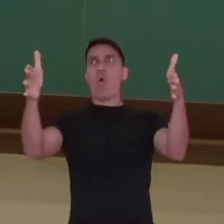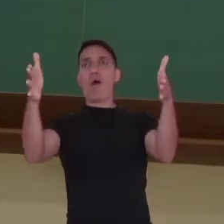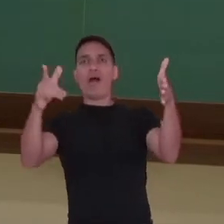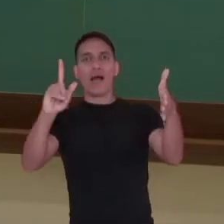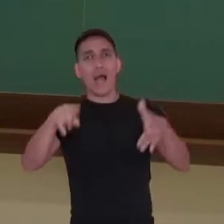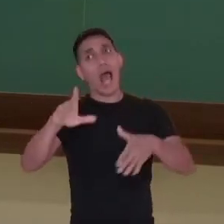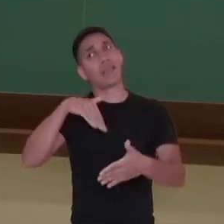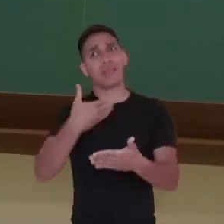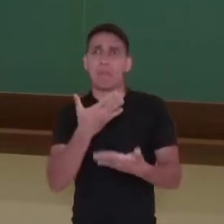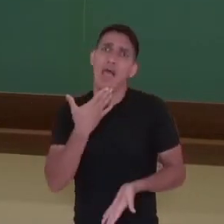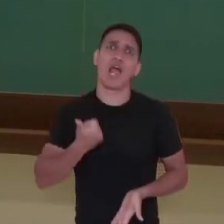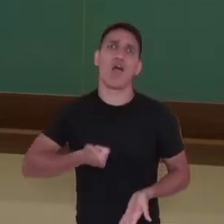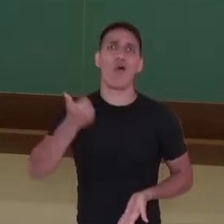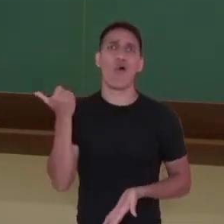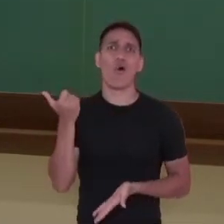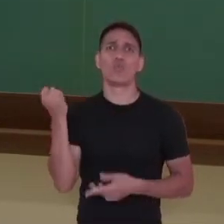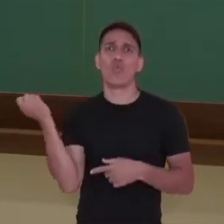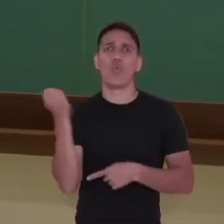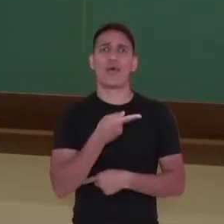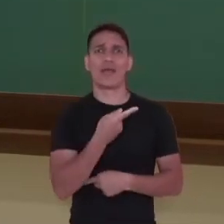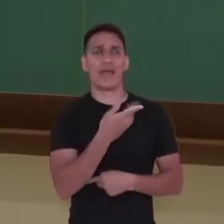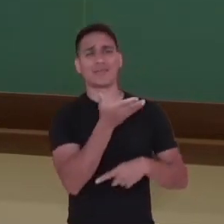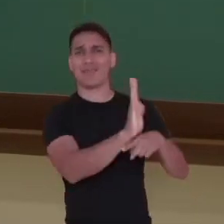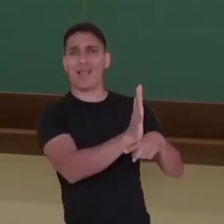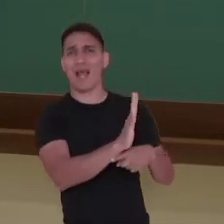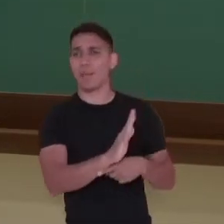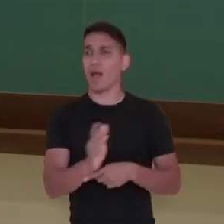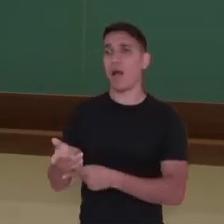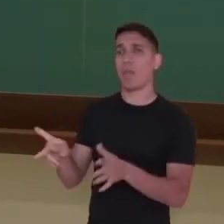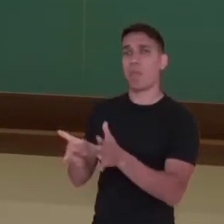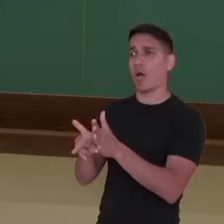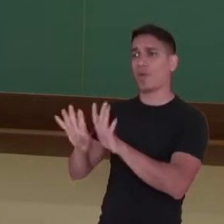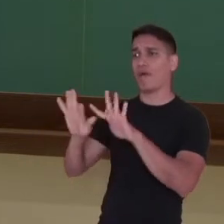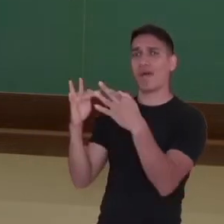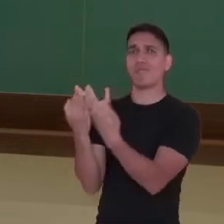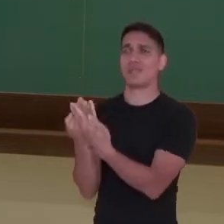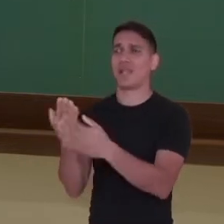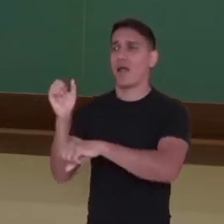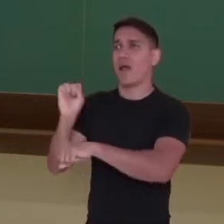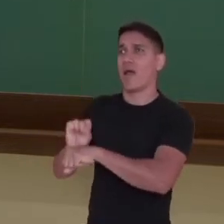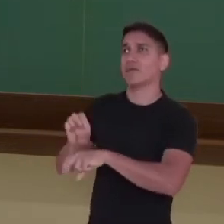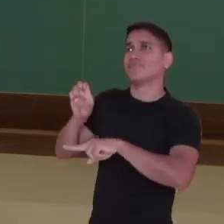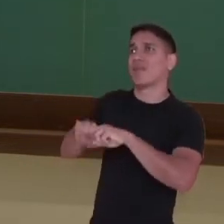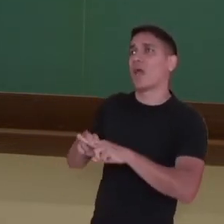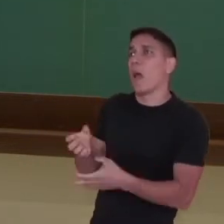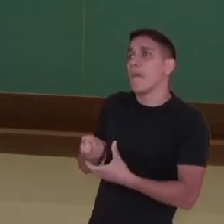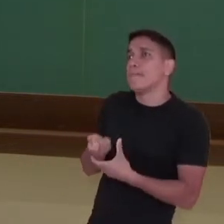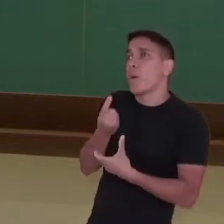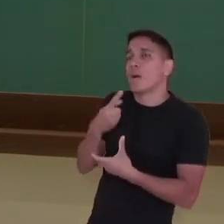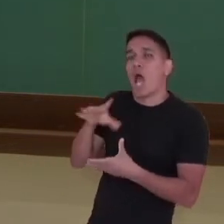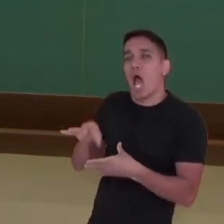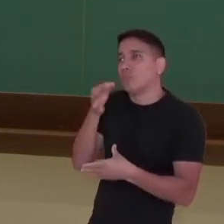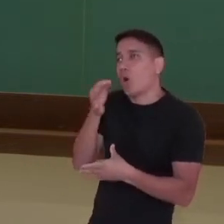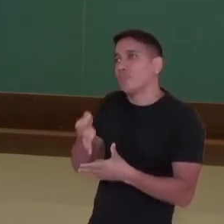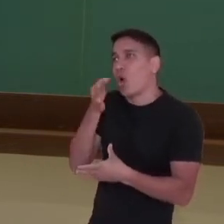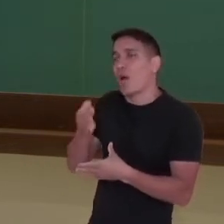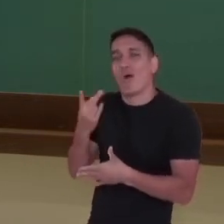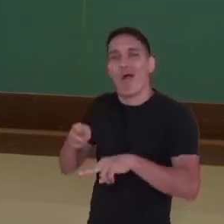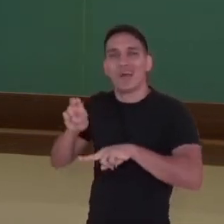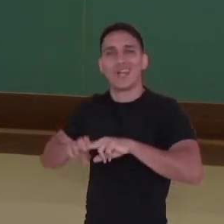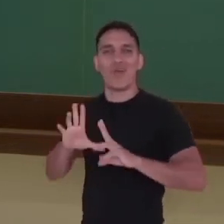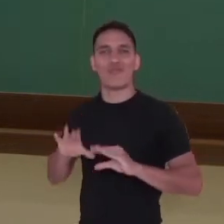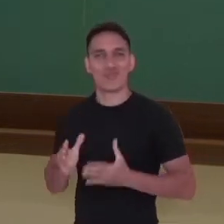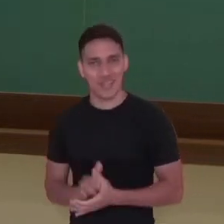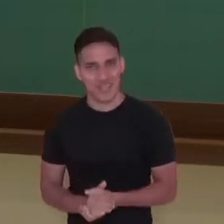mais legal porque você está na sua casa, com a sua família, comendo pipoquinha no seu sofá. Como